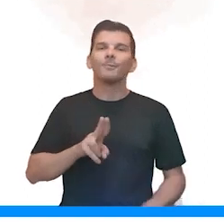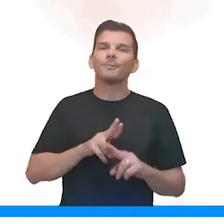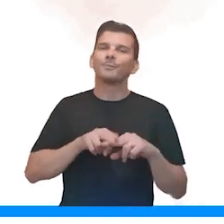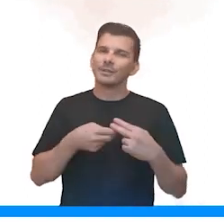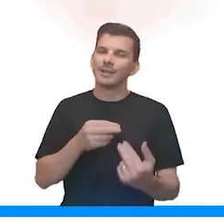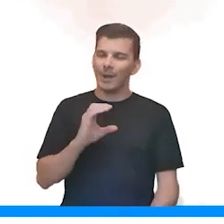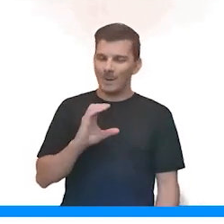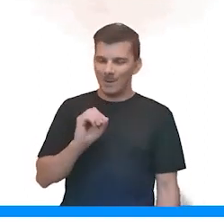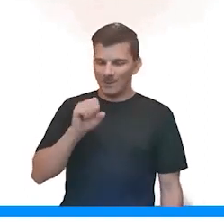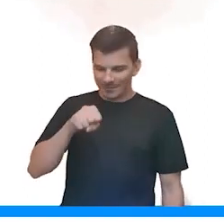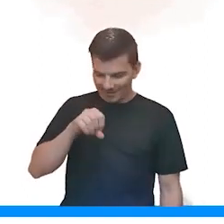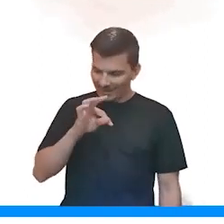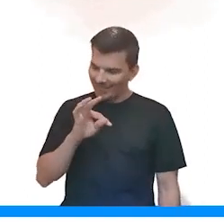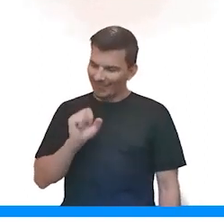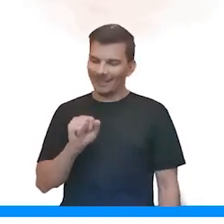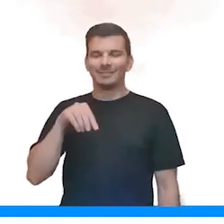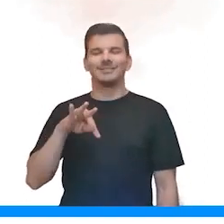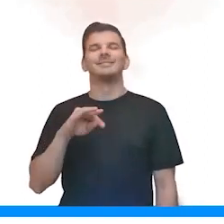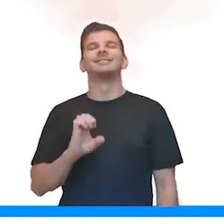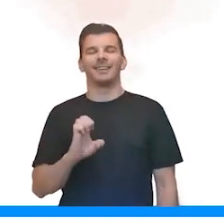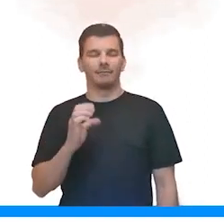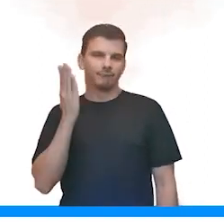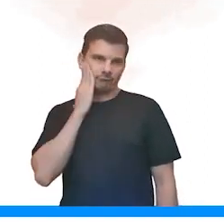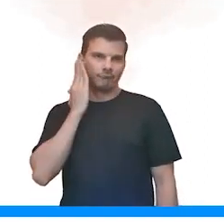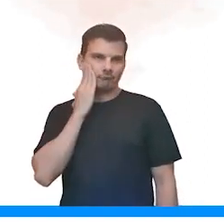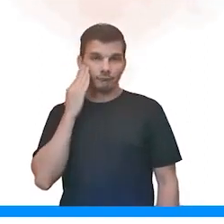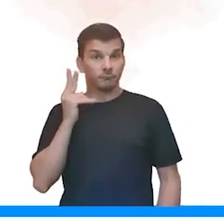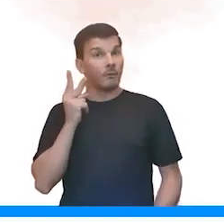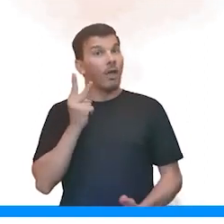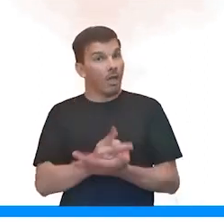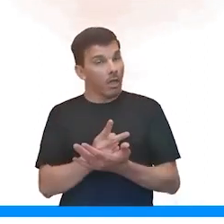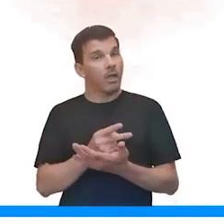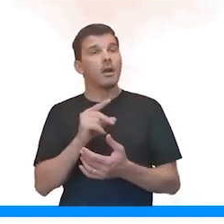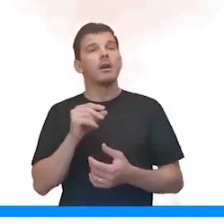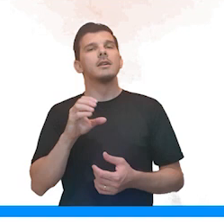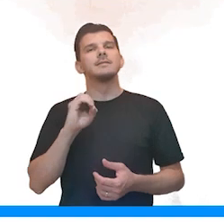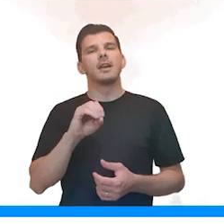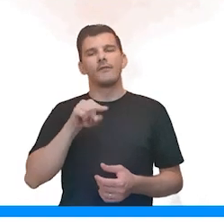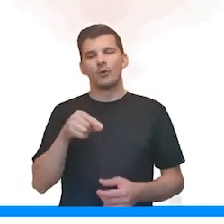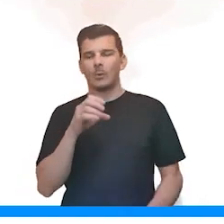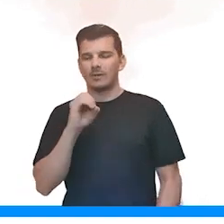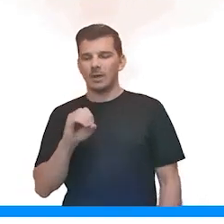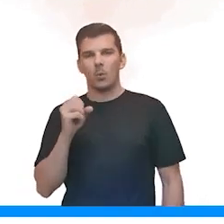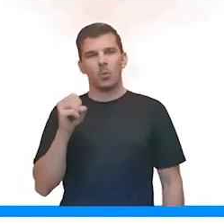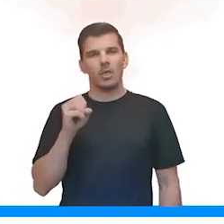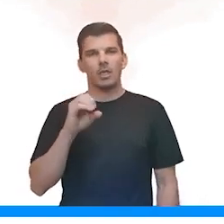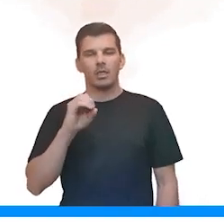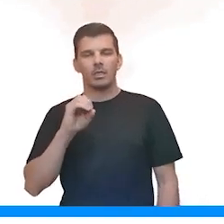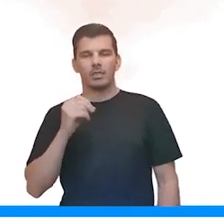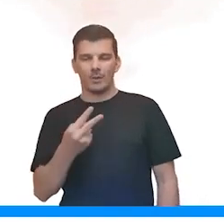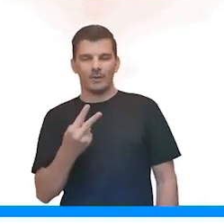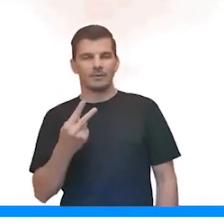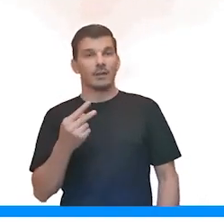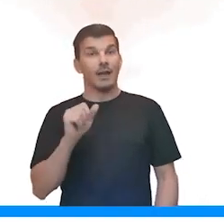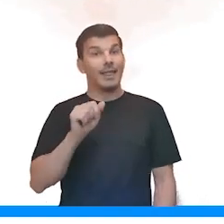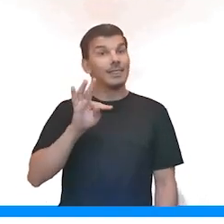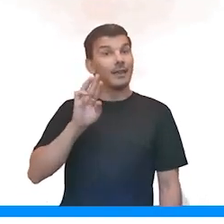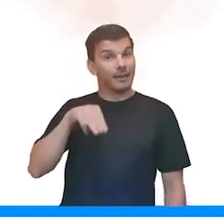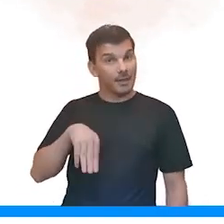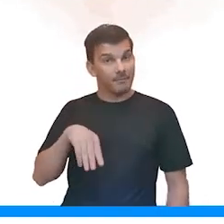fixo, tá, galera? É lógico que ele não é fixo na vida real, mas por gases perfeitos ele é fixo. E ele vale